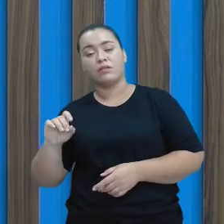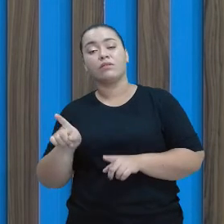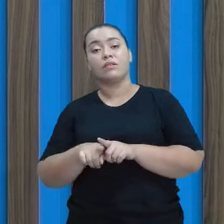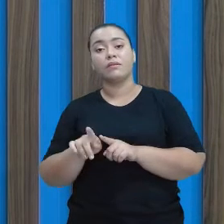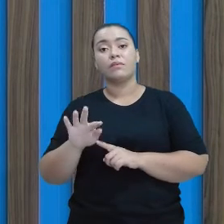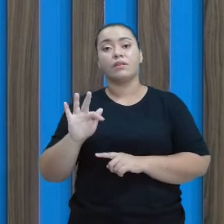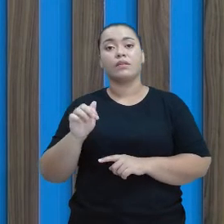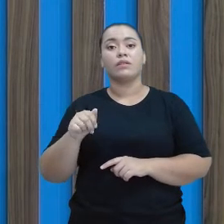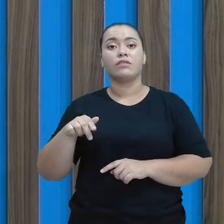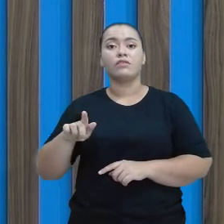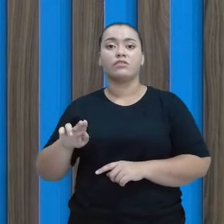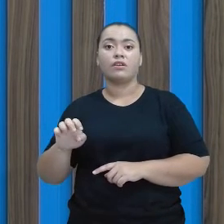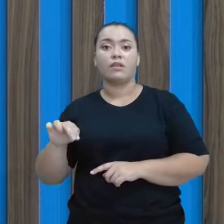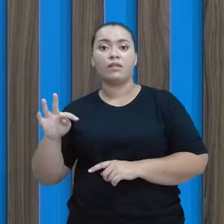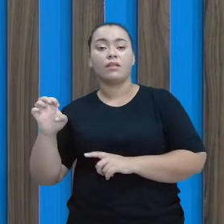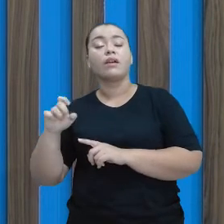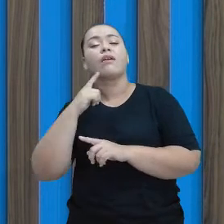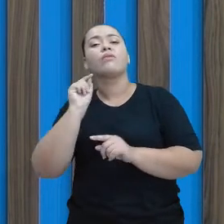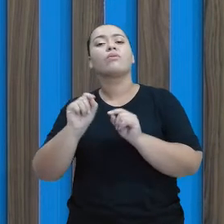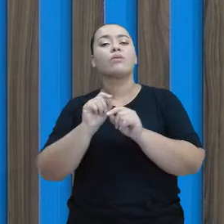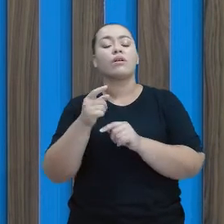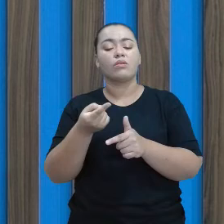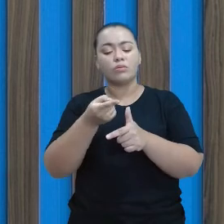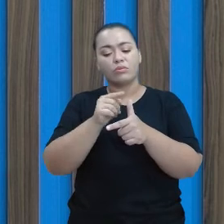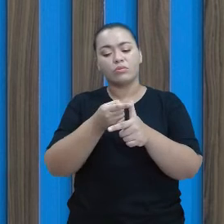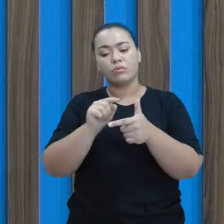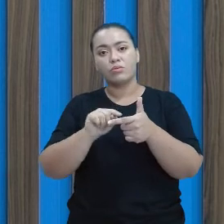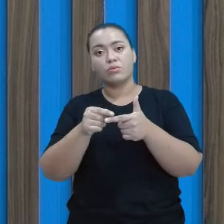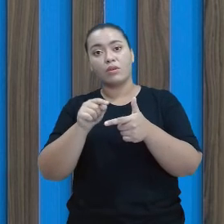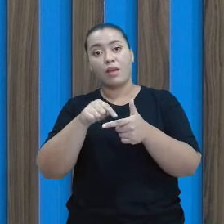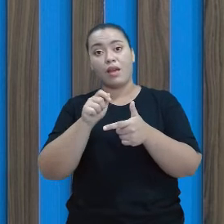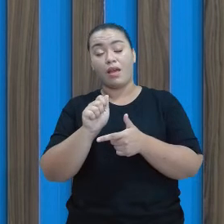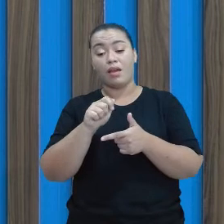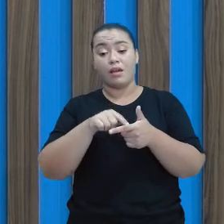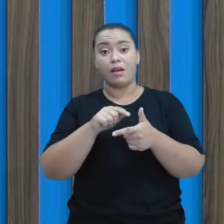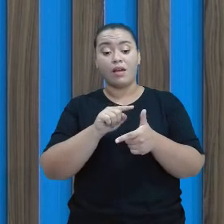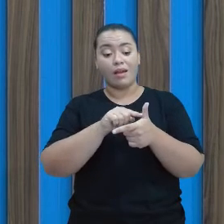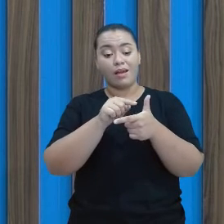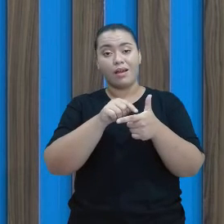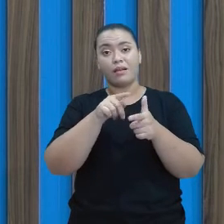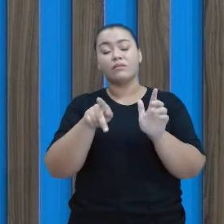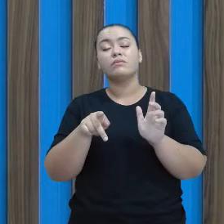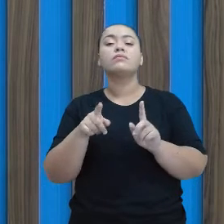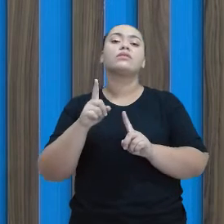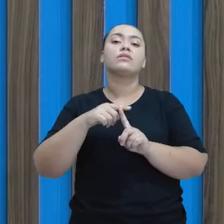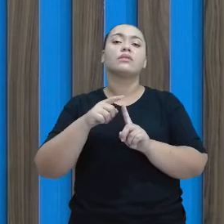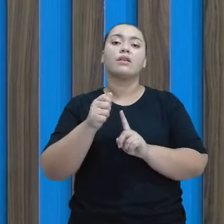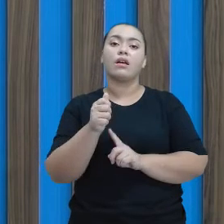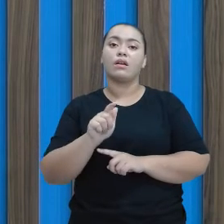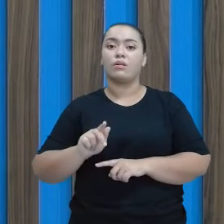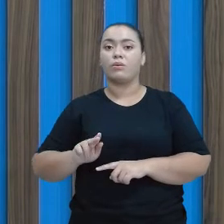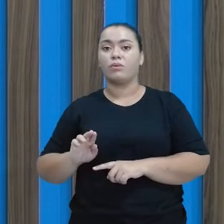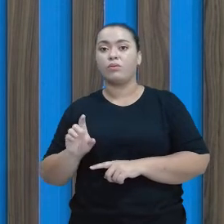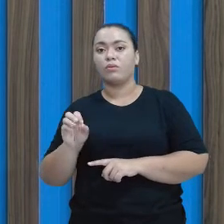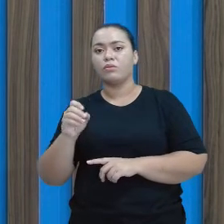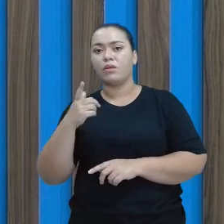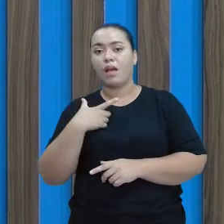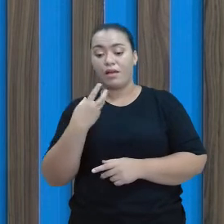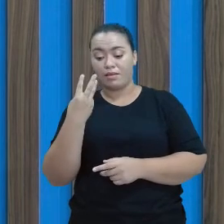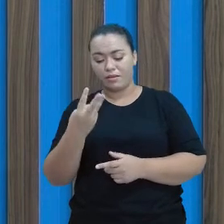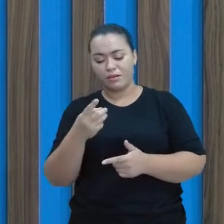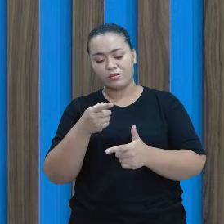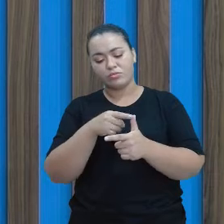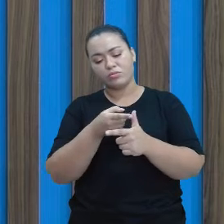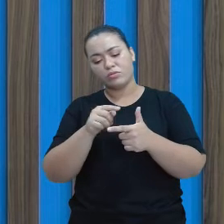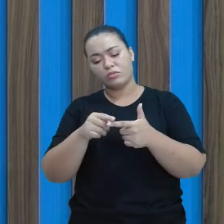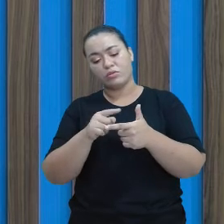aos dois ângulos agudos do triângulo retângulo. Note que o triângulo ele é formado por três ângulos. Se o